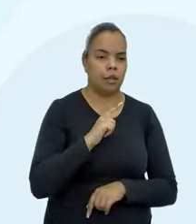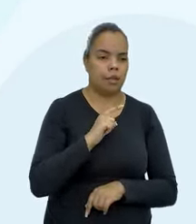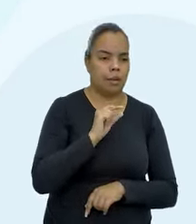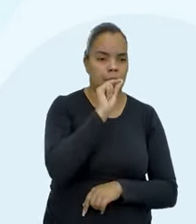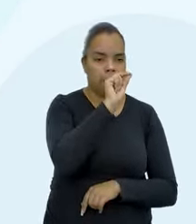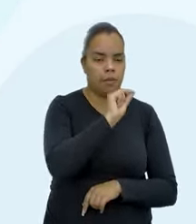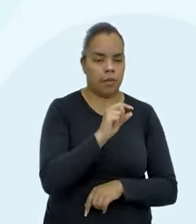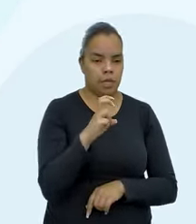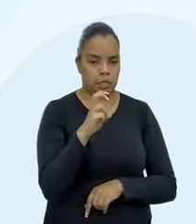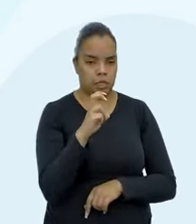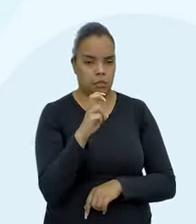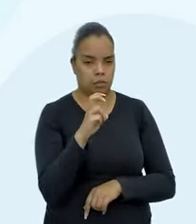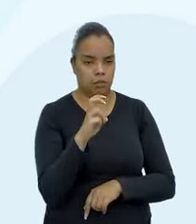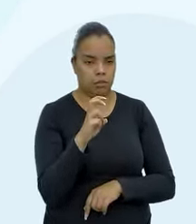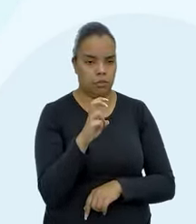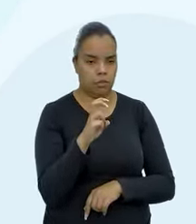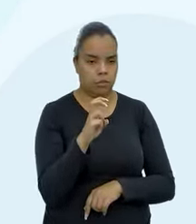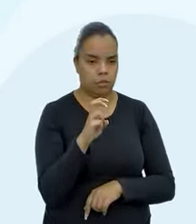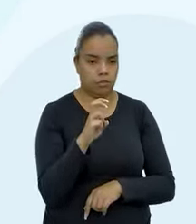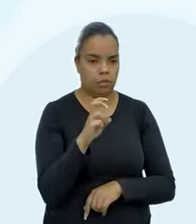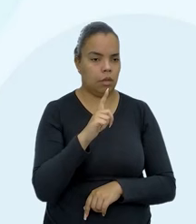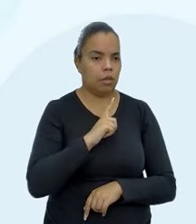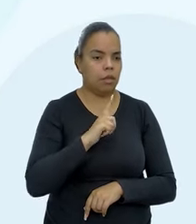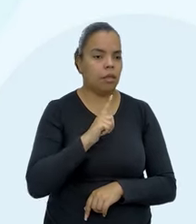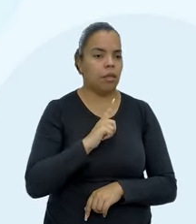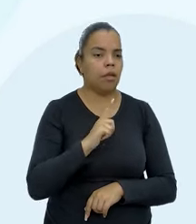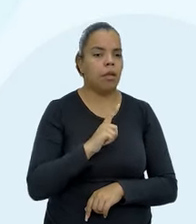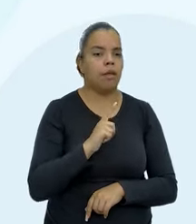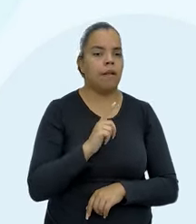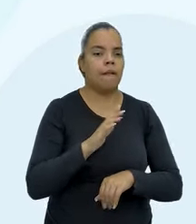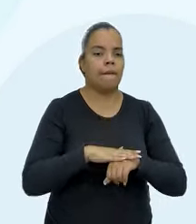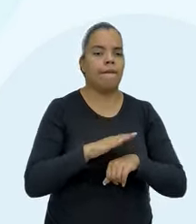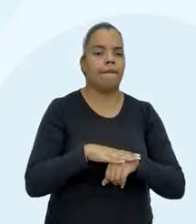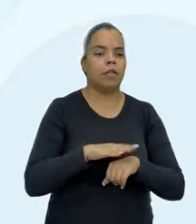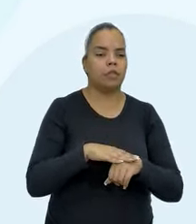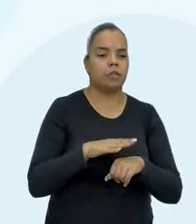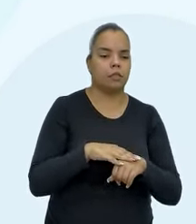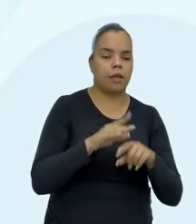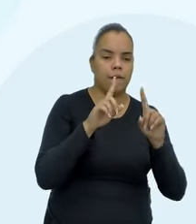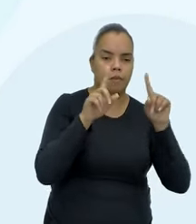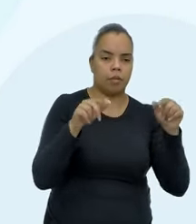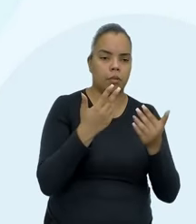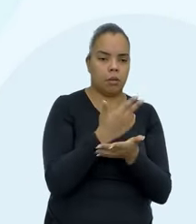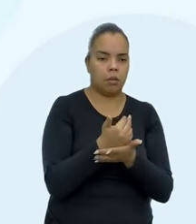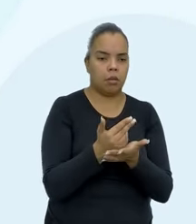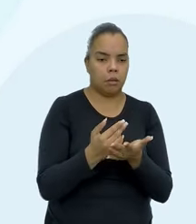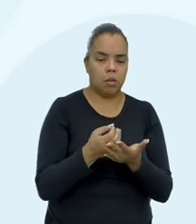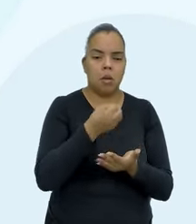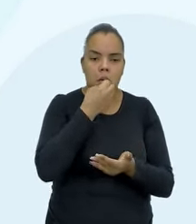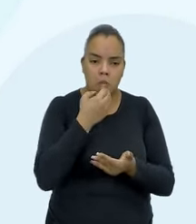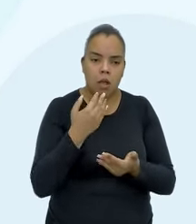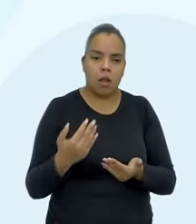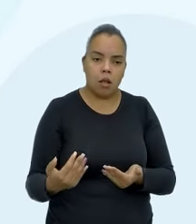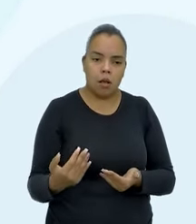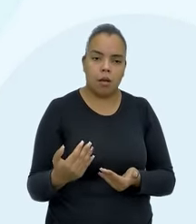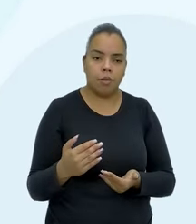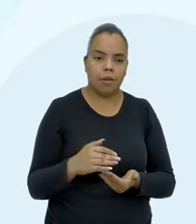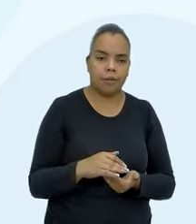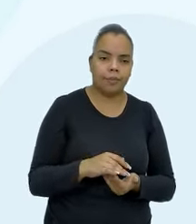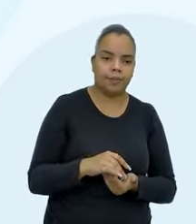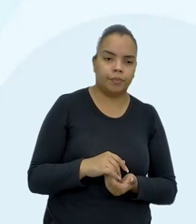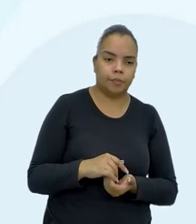com cinco graus assim eu consigo entrar fazer a figura os regulares numa boa quantidade a gente